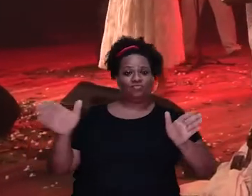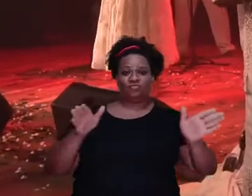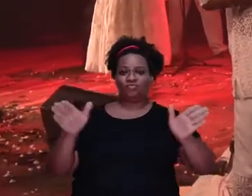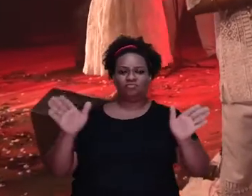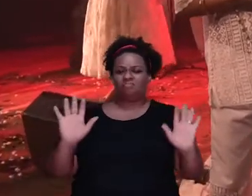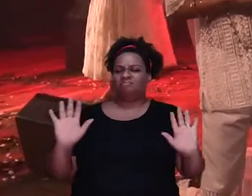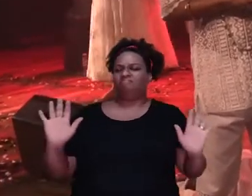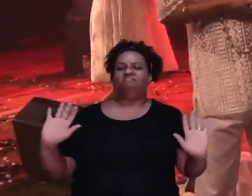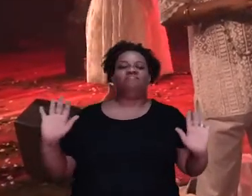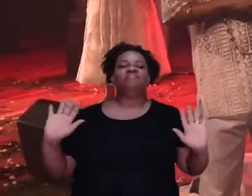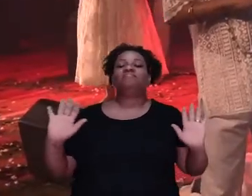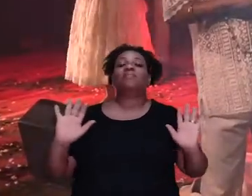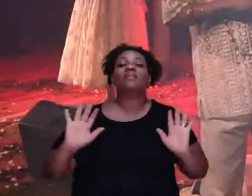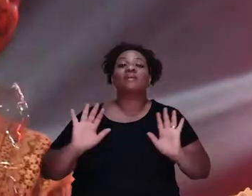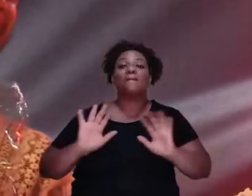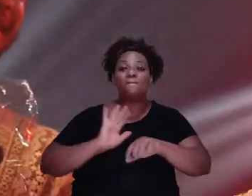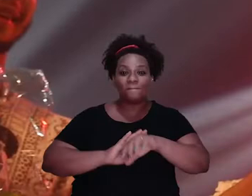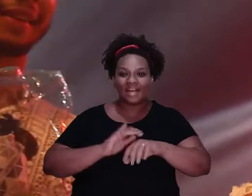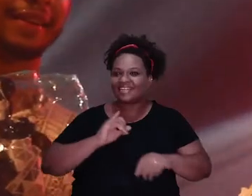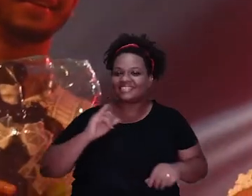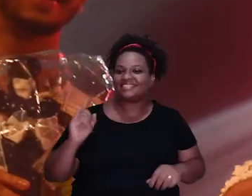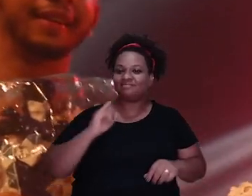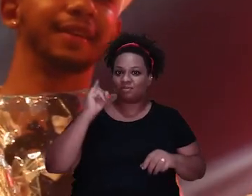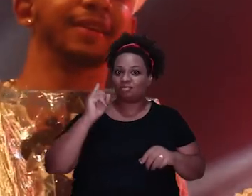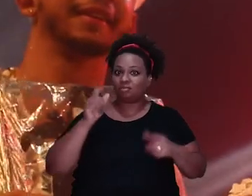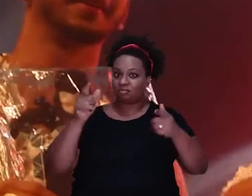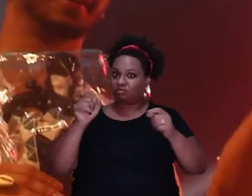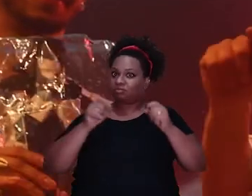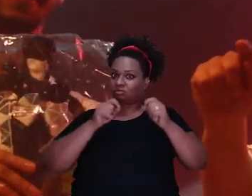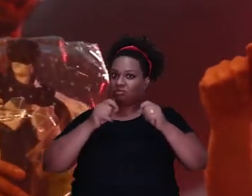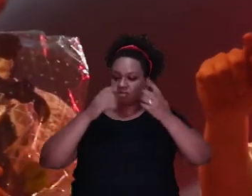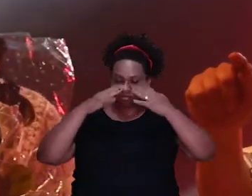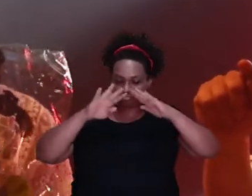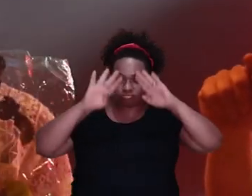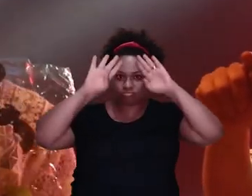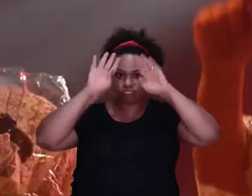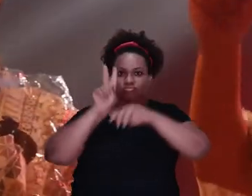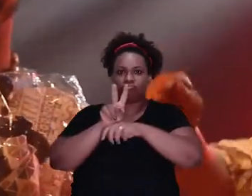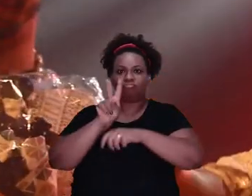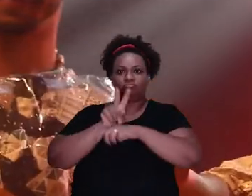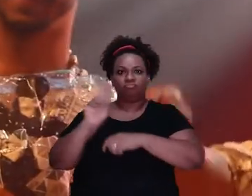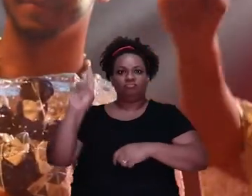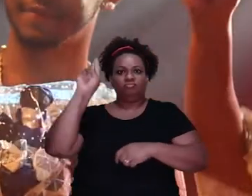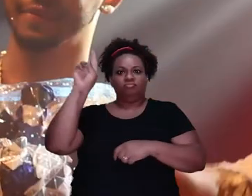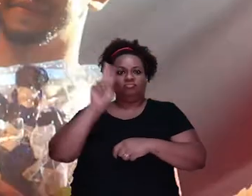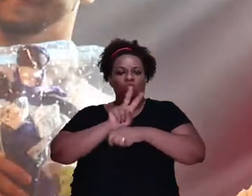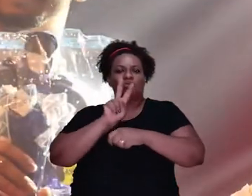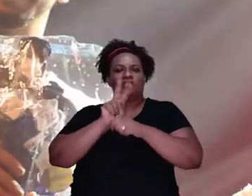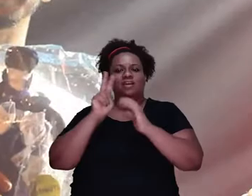transita dos dois lados mas é o de menos O mais importante é sem yalorixá cuidado